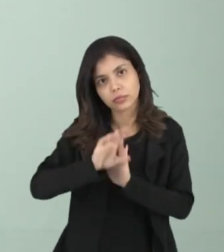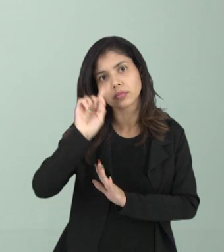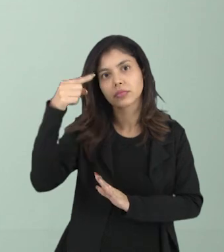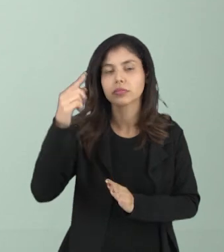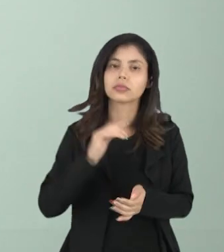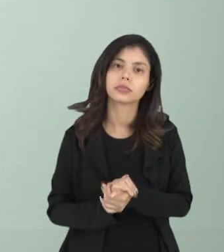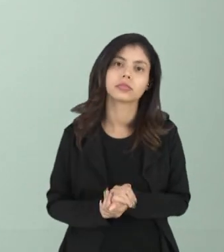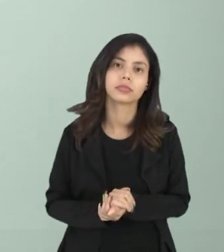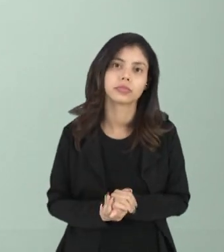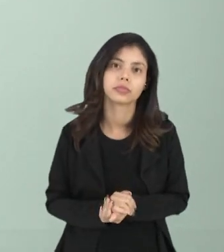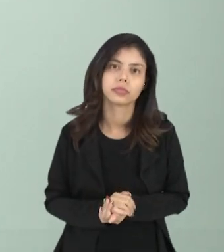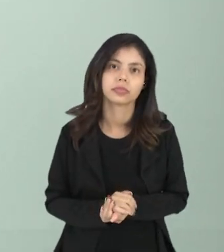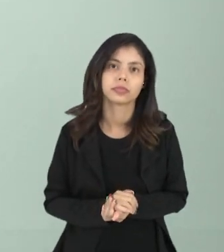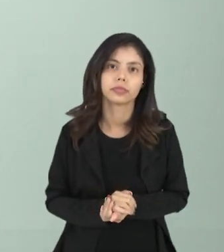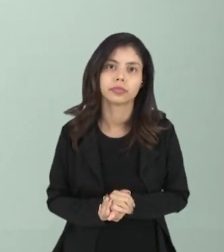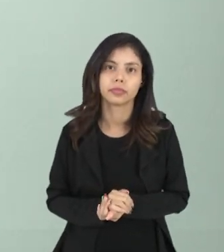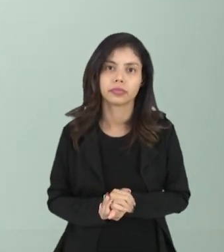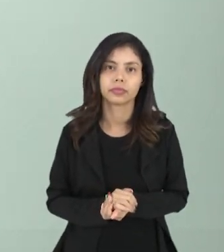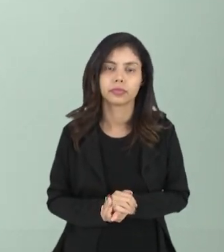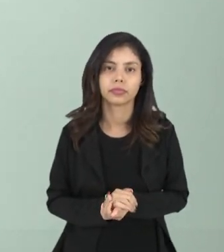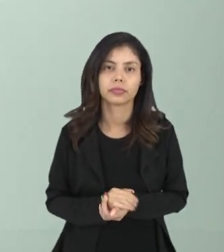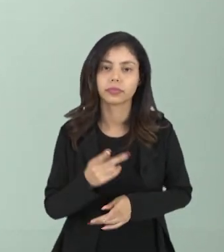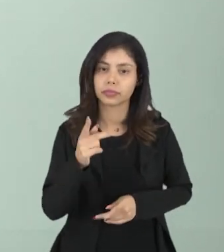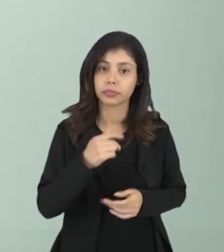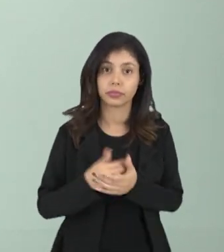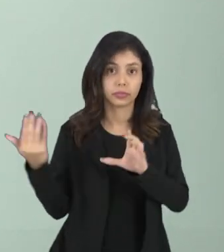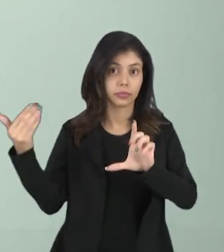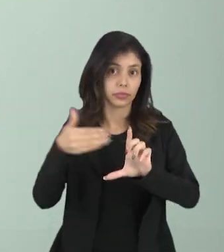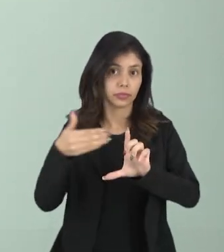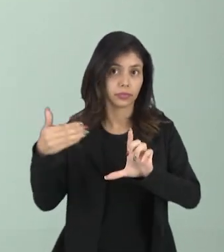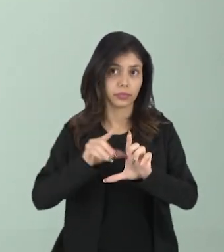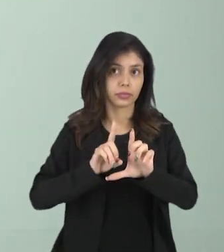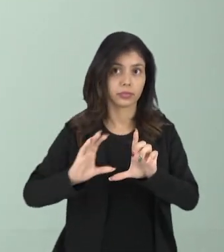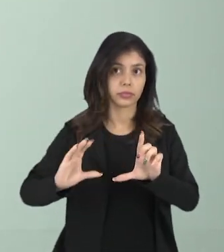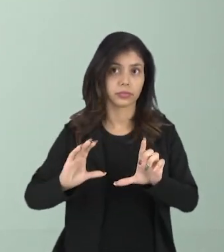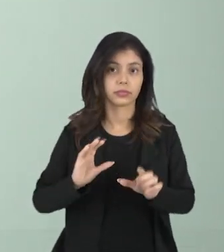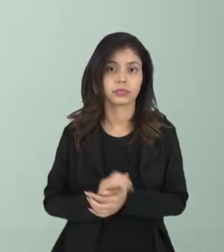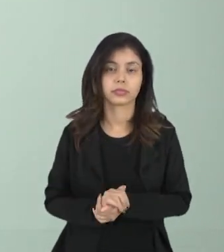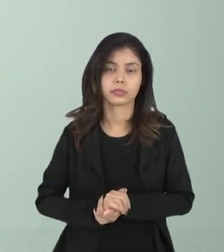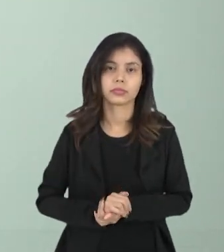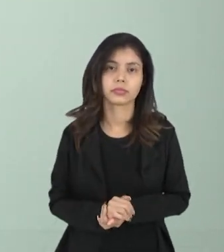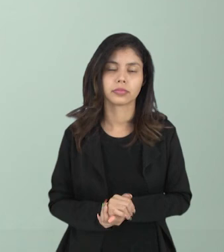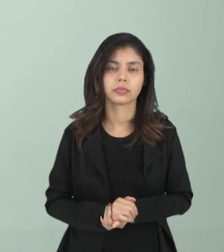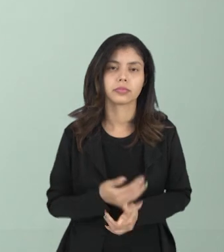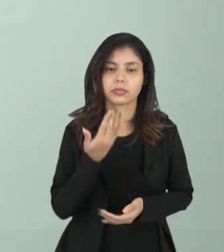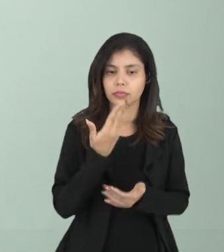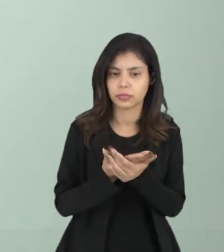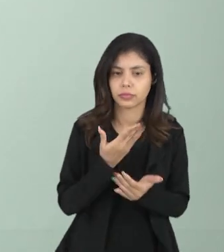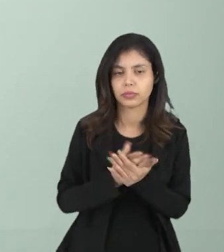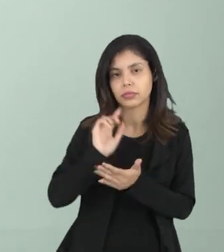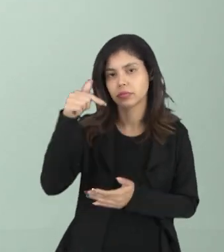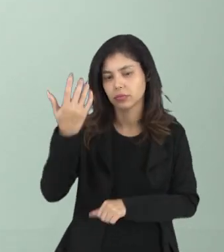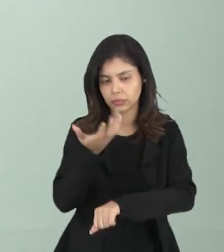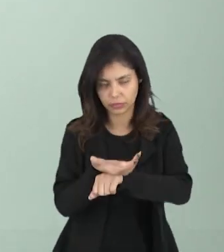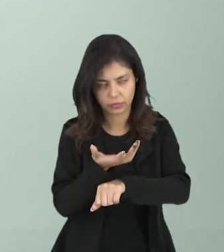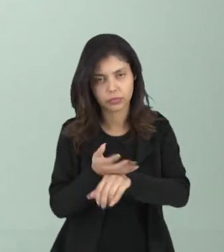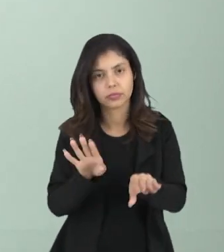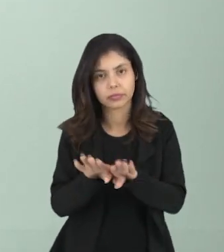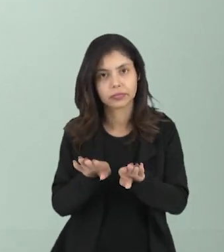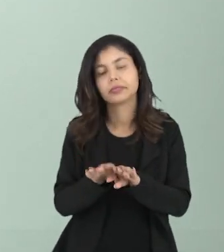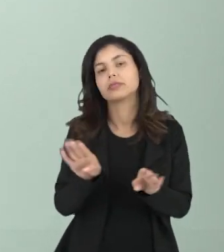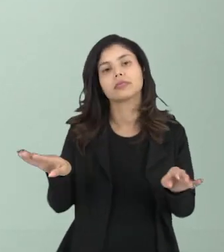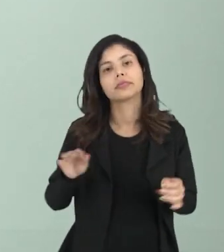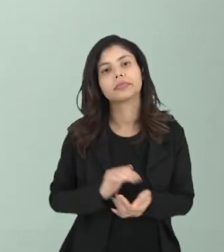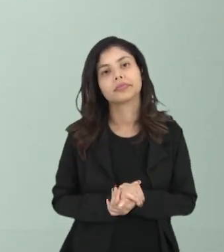está lá gerenciado pela plataforma, né, para você estudar em filosofia. Também tem outras disciplinas